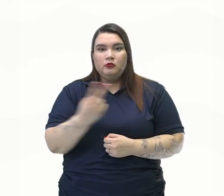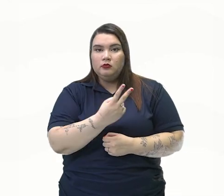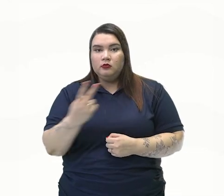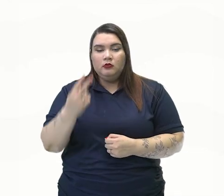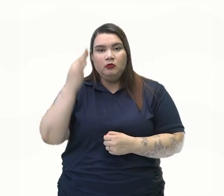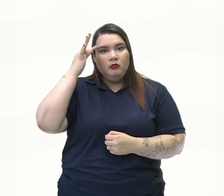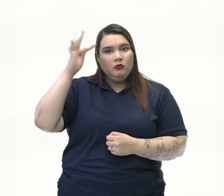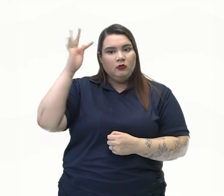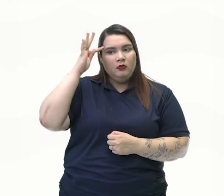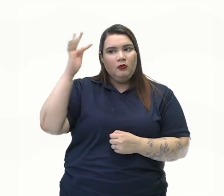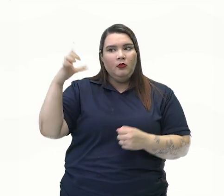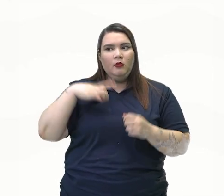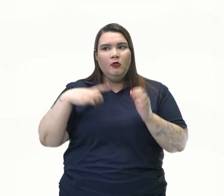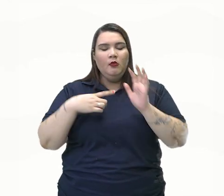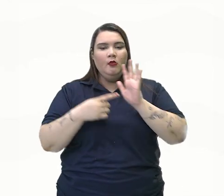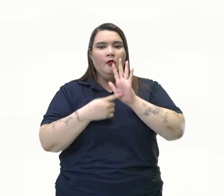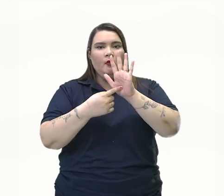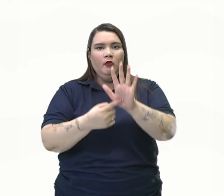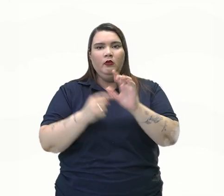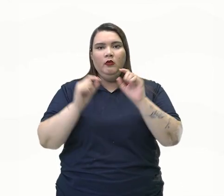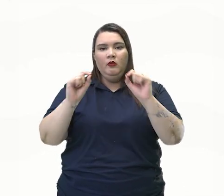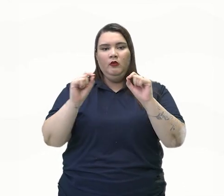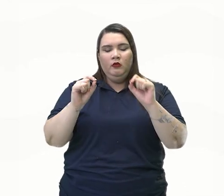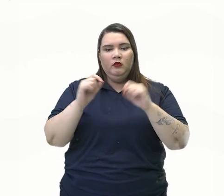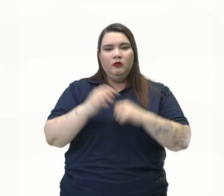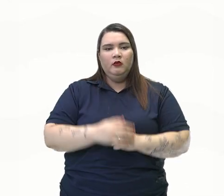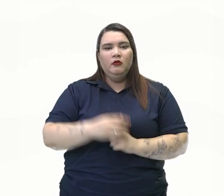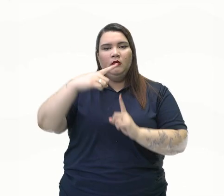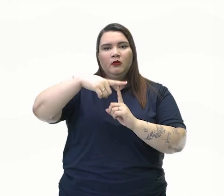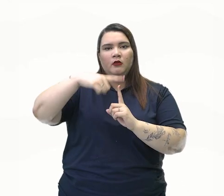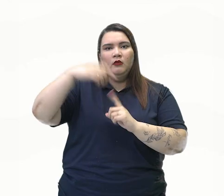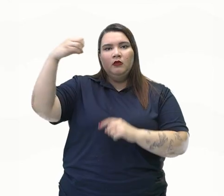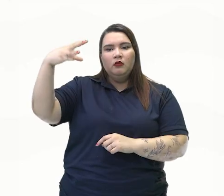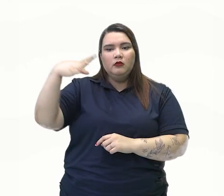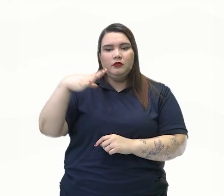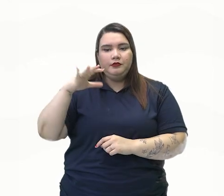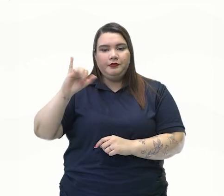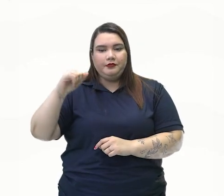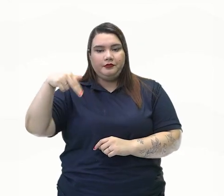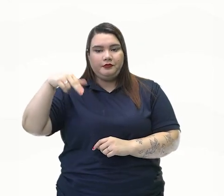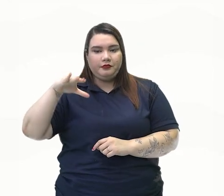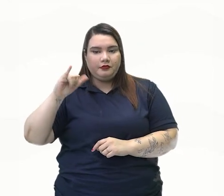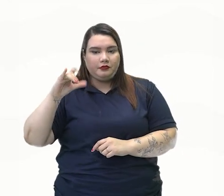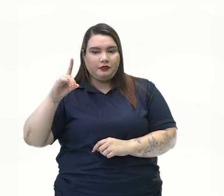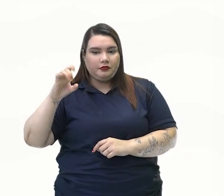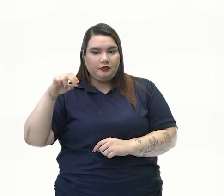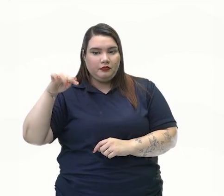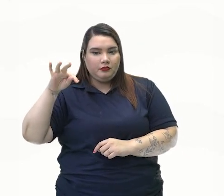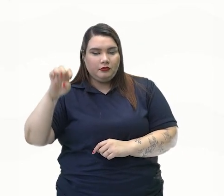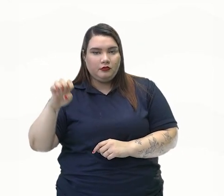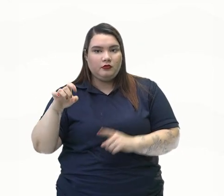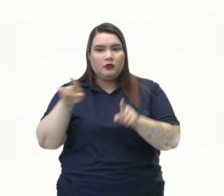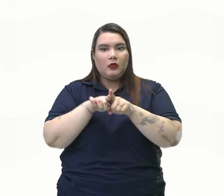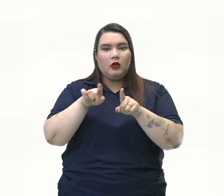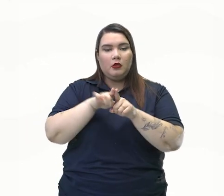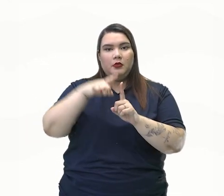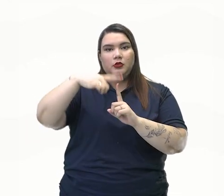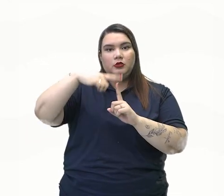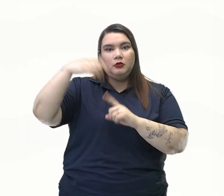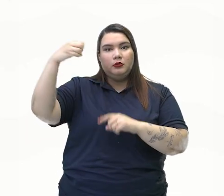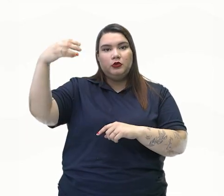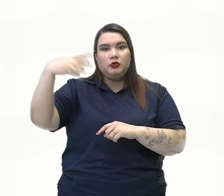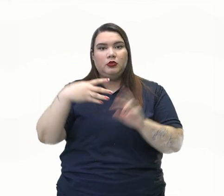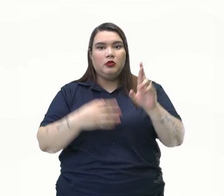entre essas duas leis, eu tenho a luz incidente e a luz refletida.